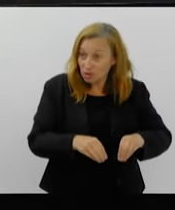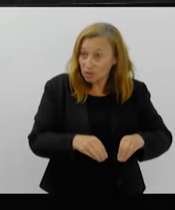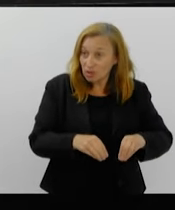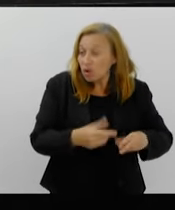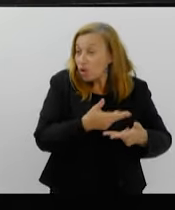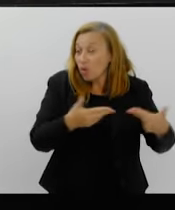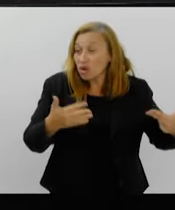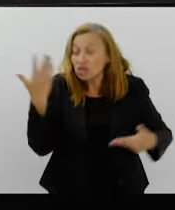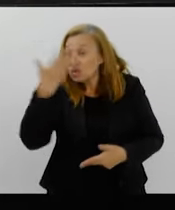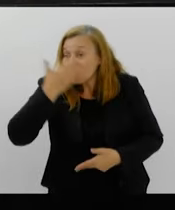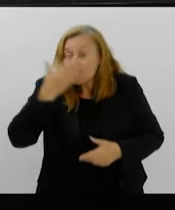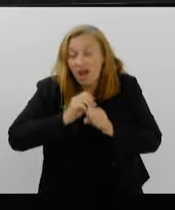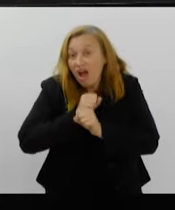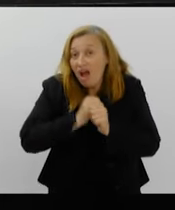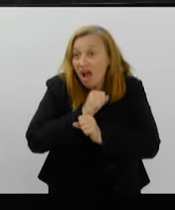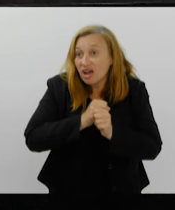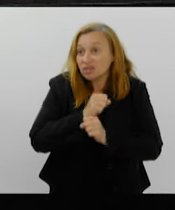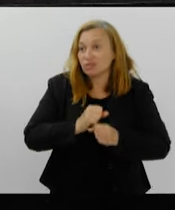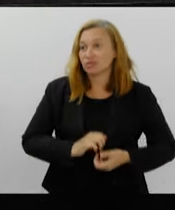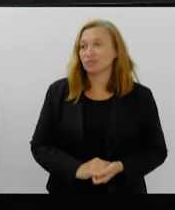gente já não via há